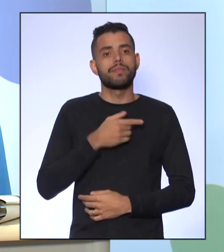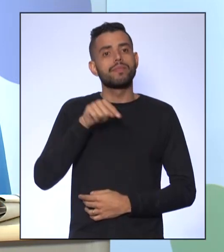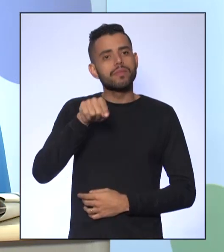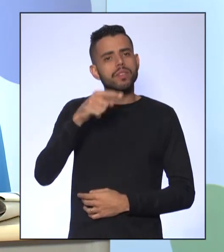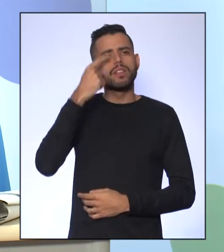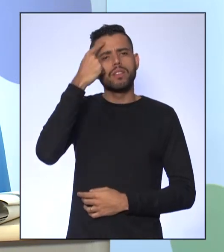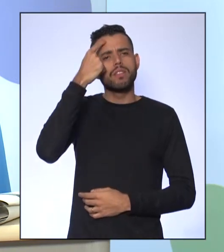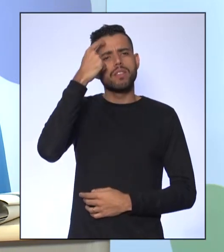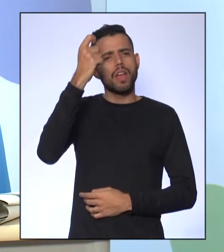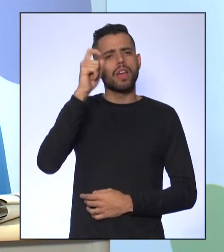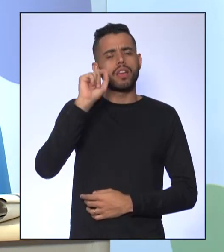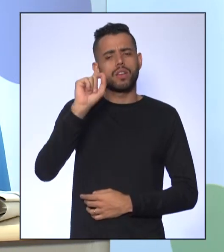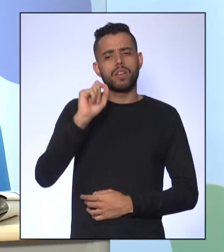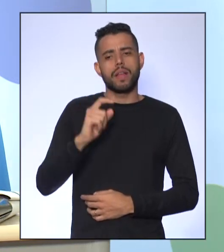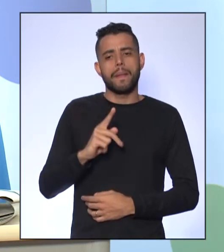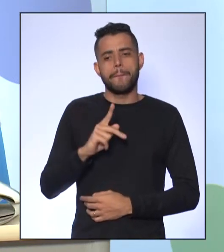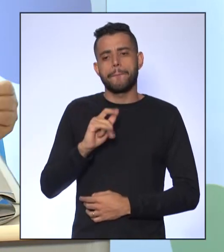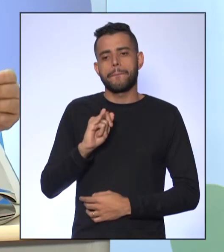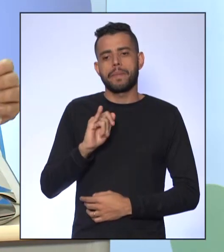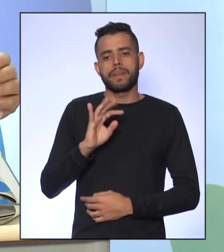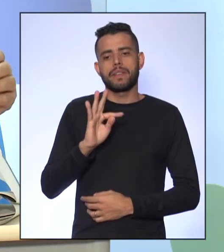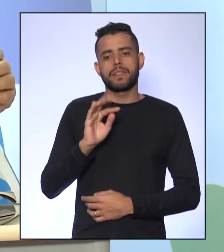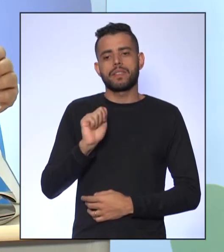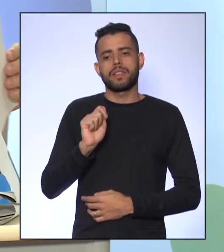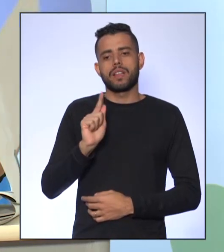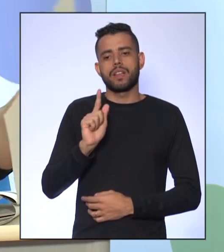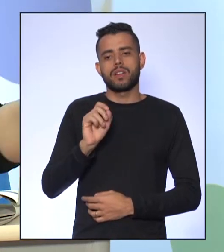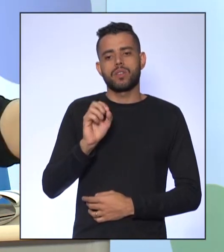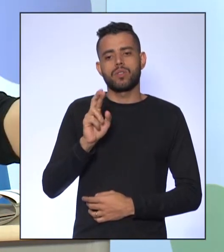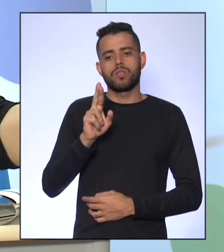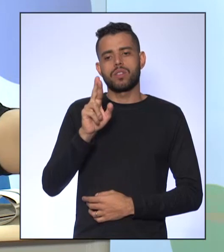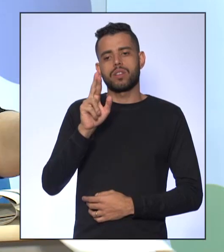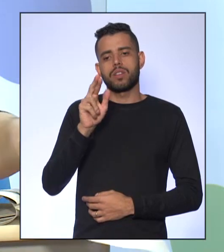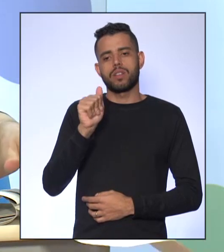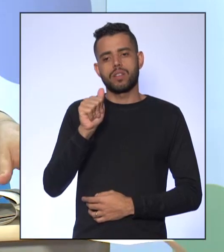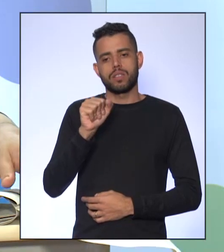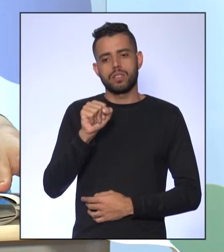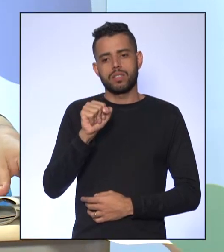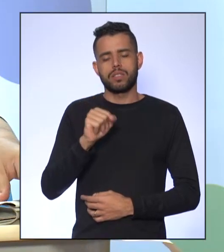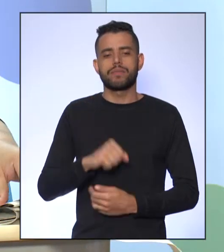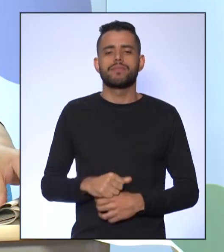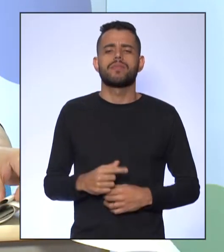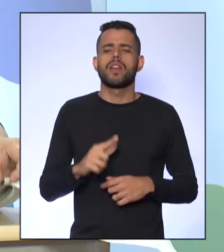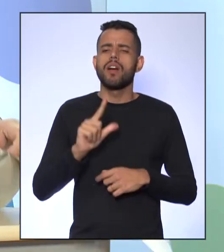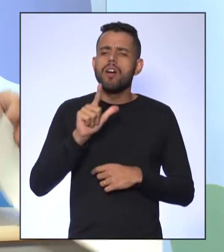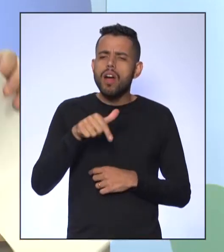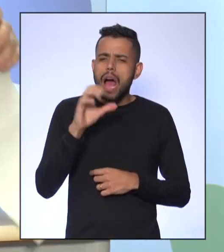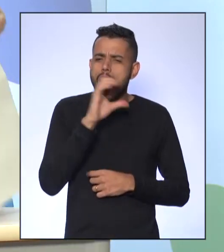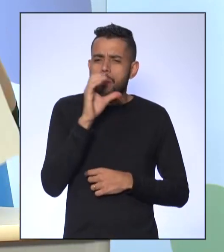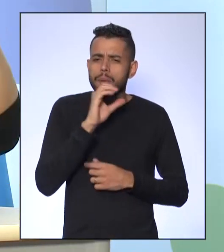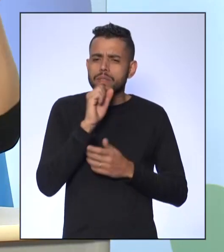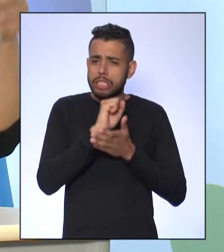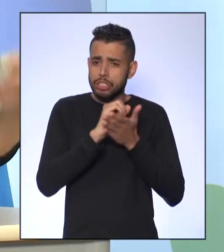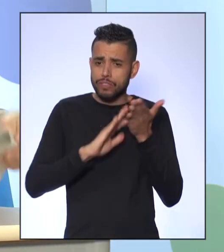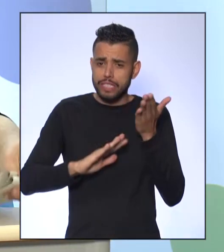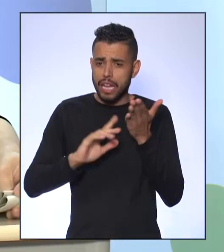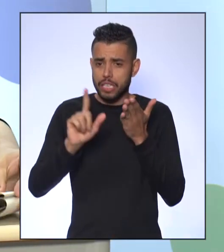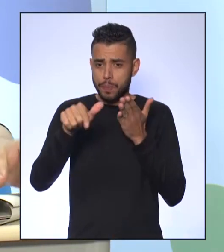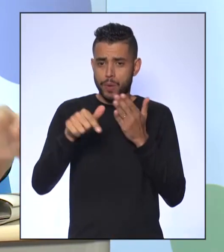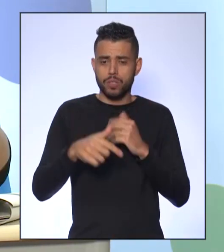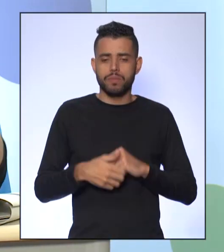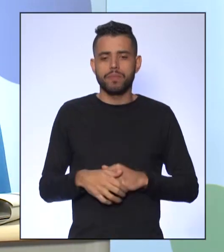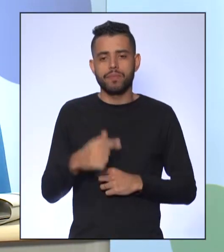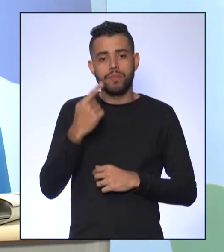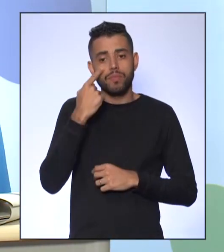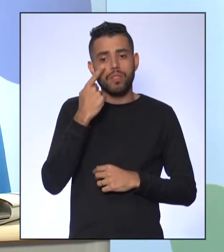gente passa aqui por Pitágoras. Vamos passar rapidinho para a próxima atividade, né? Vamos